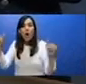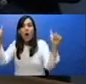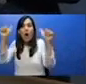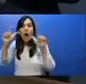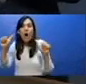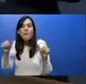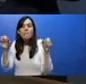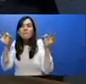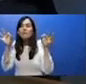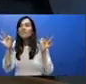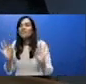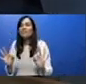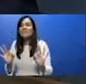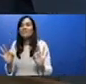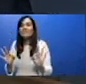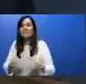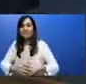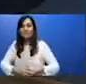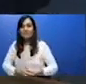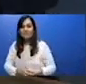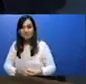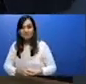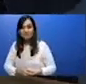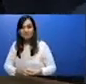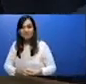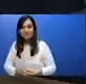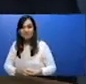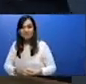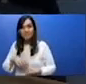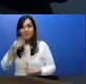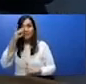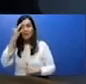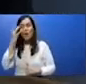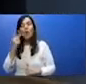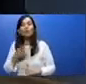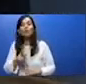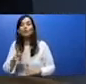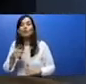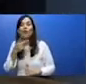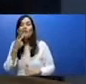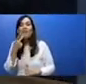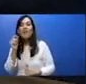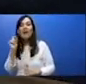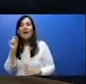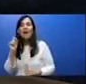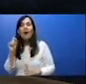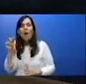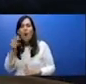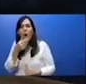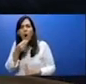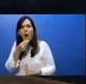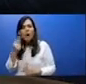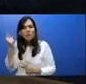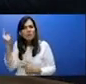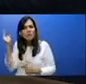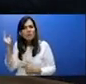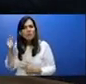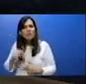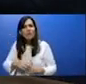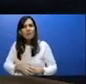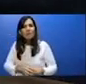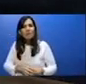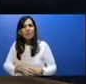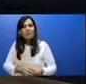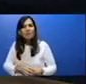belas obras de um artista. Mas vamos continuar falando sobre Leonardo da Vinci. Ainda